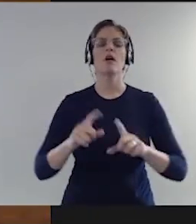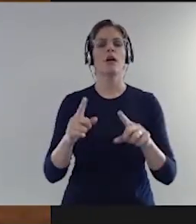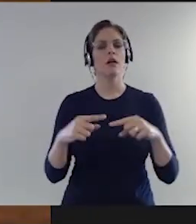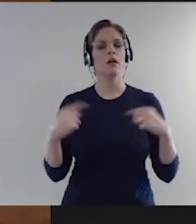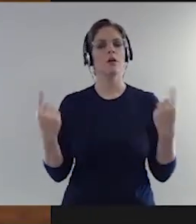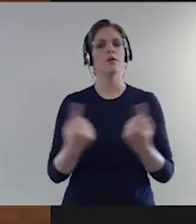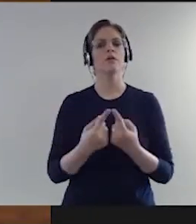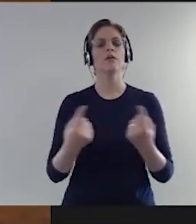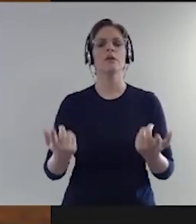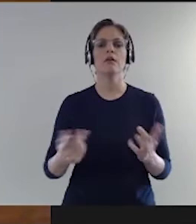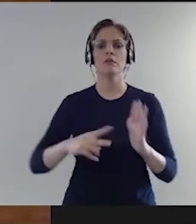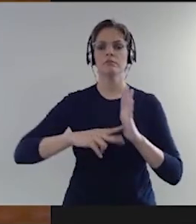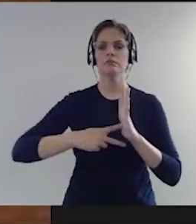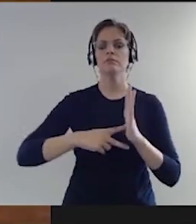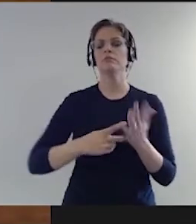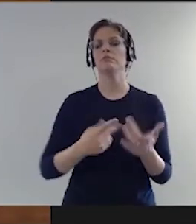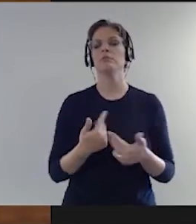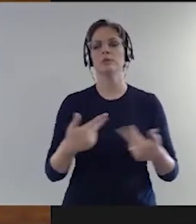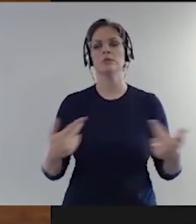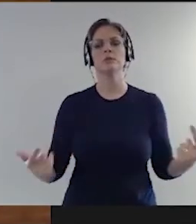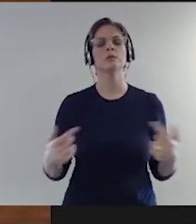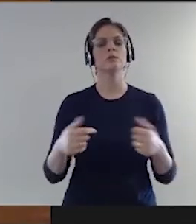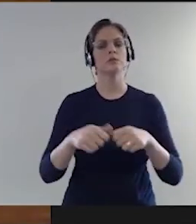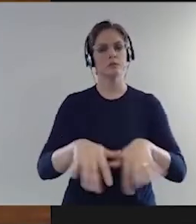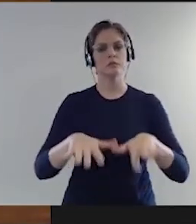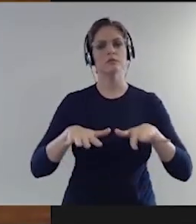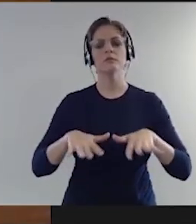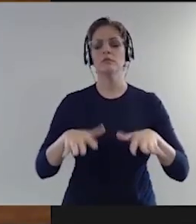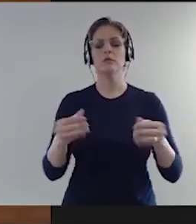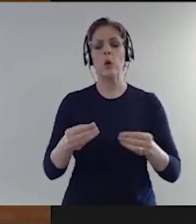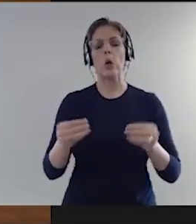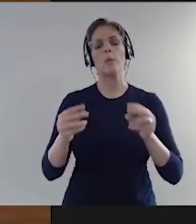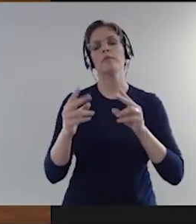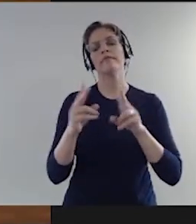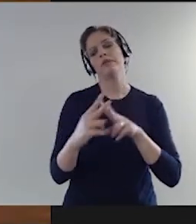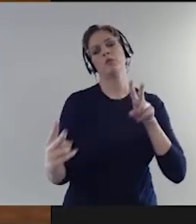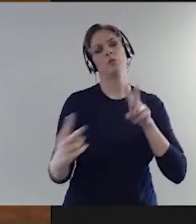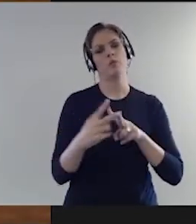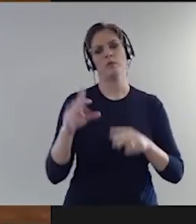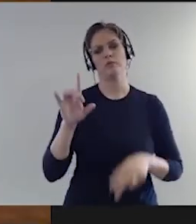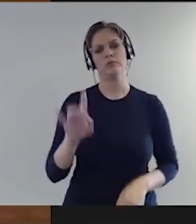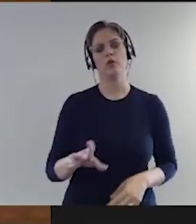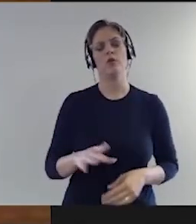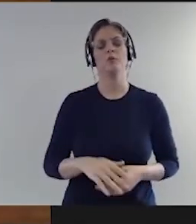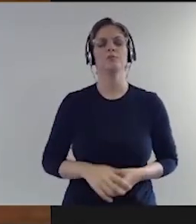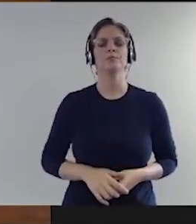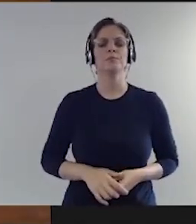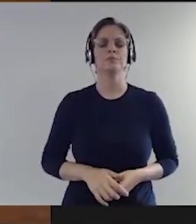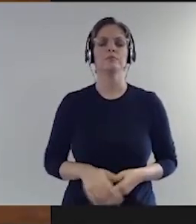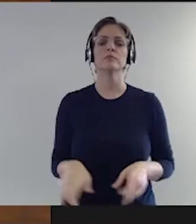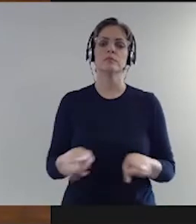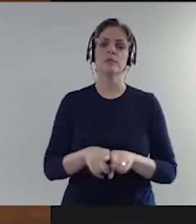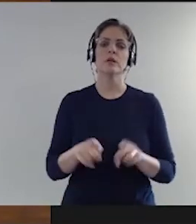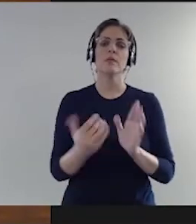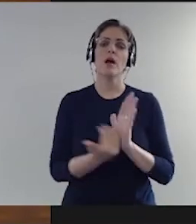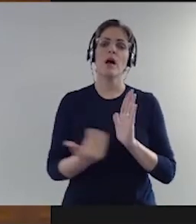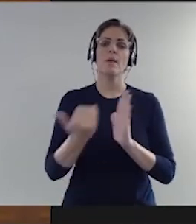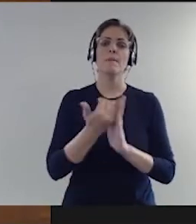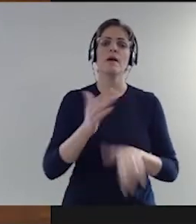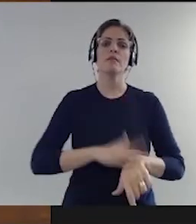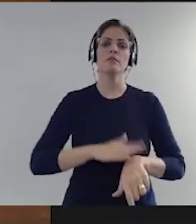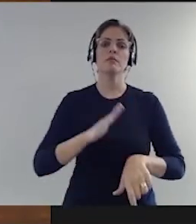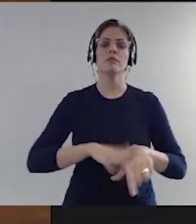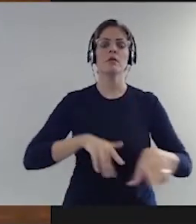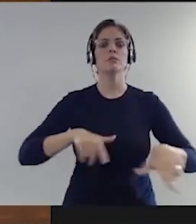realização das assembleias online e a ampliação do mandato dos síndicos